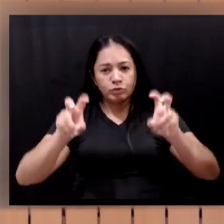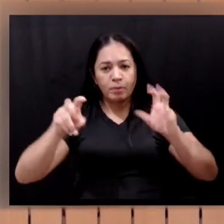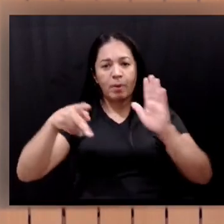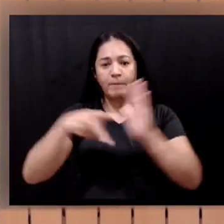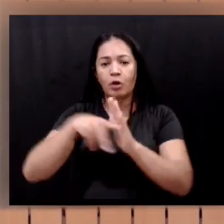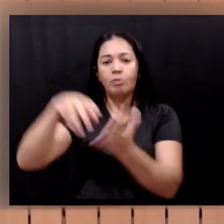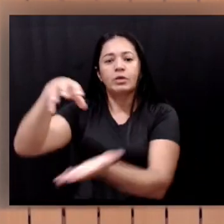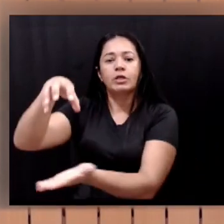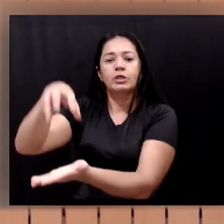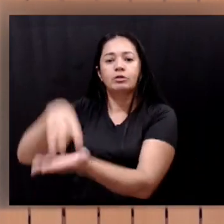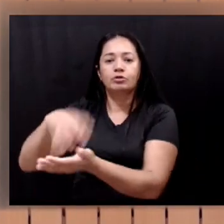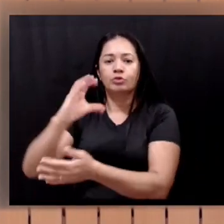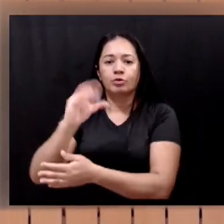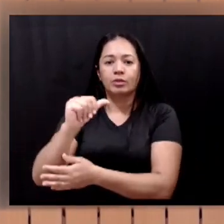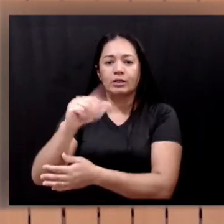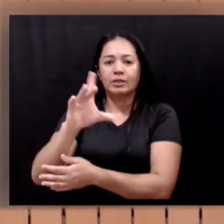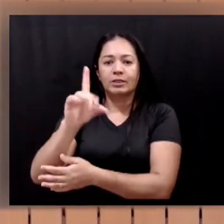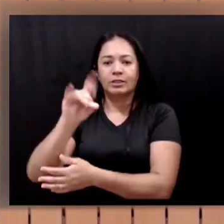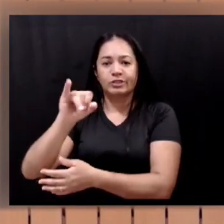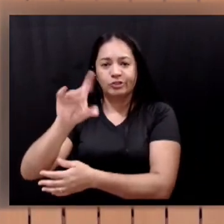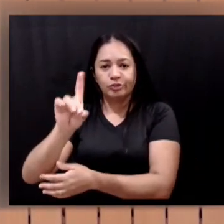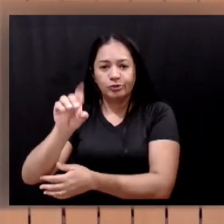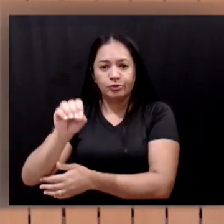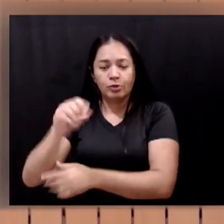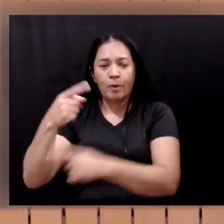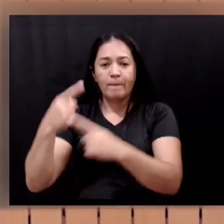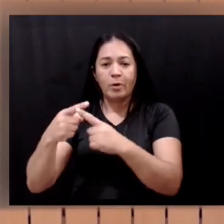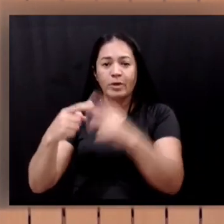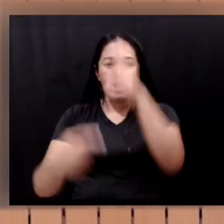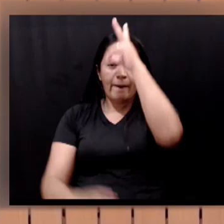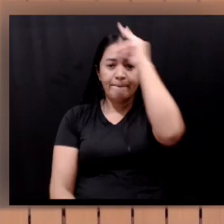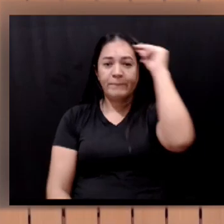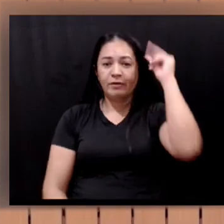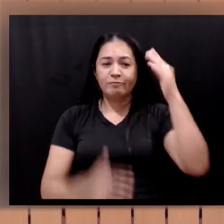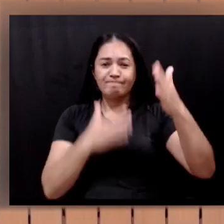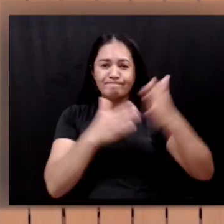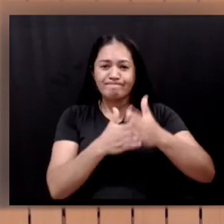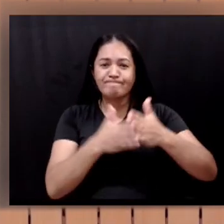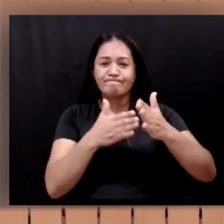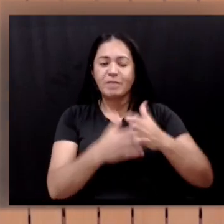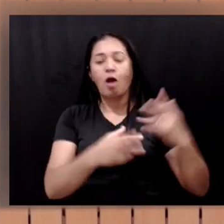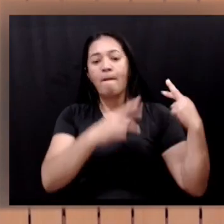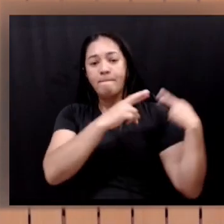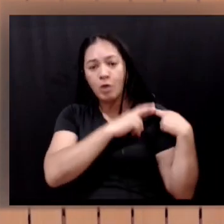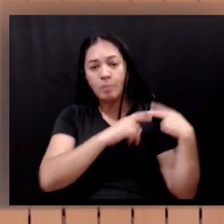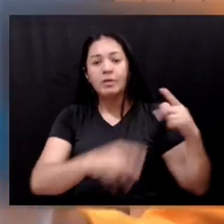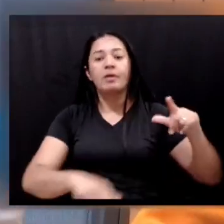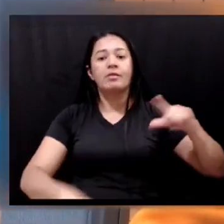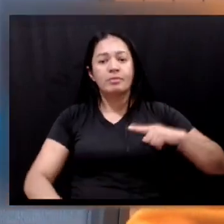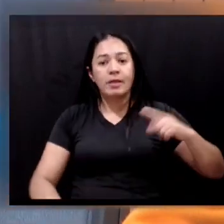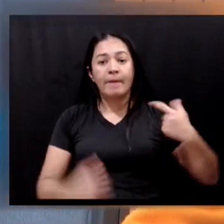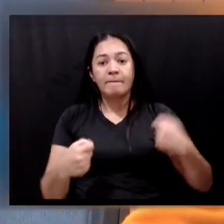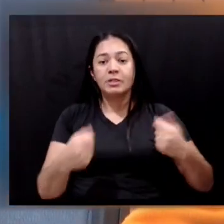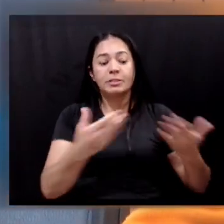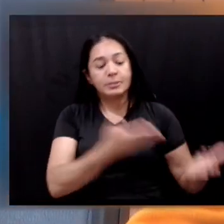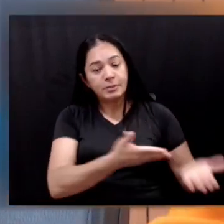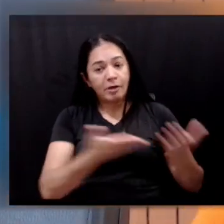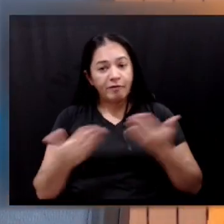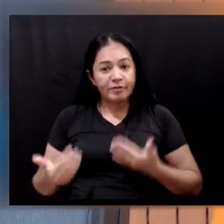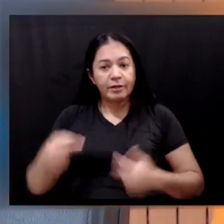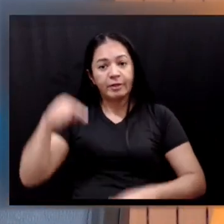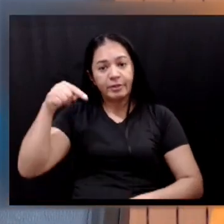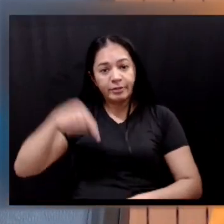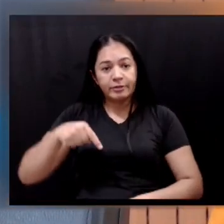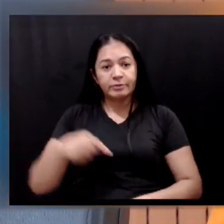dessa situação limite que a prefeitura tem a responsabilidade, ela tem que ser chamada à responsabilidade. É muito importante essa